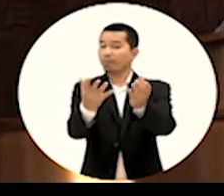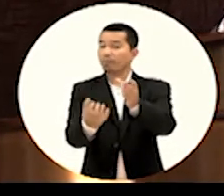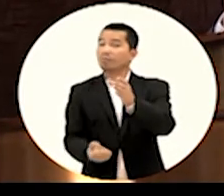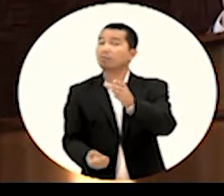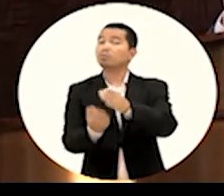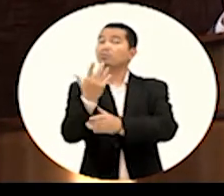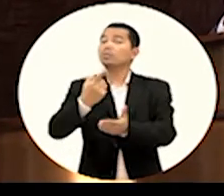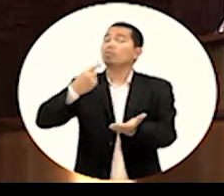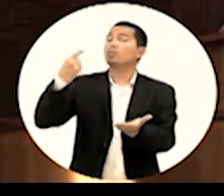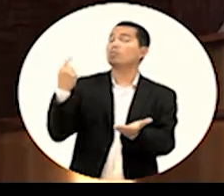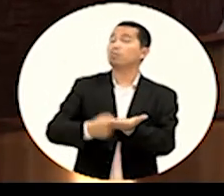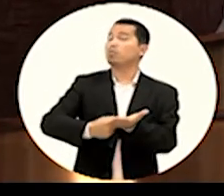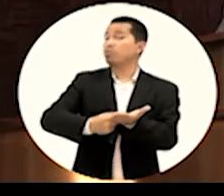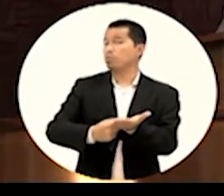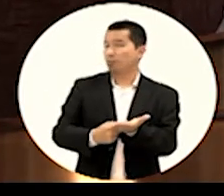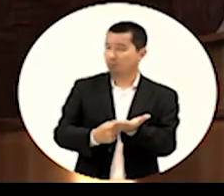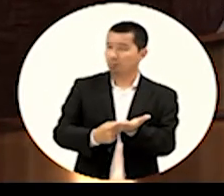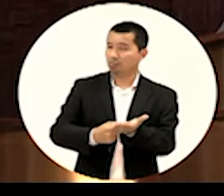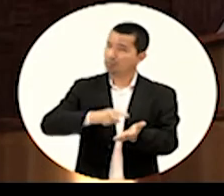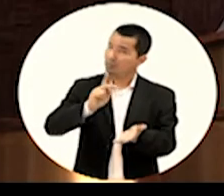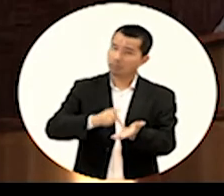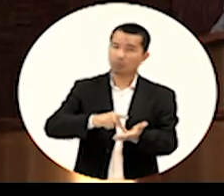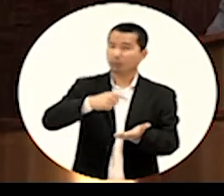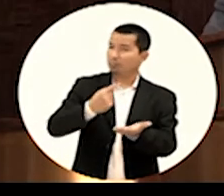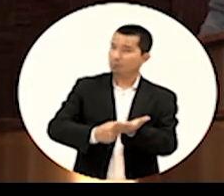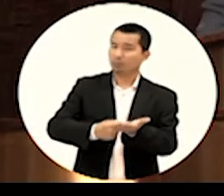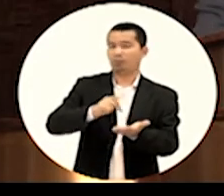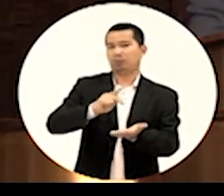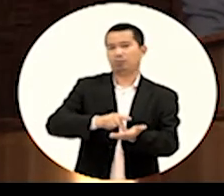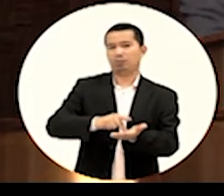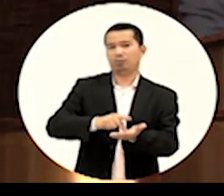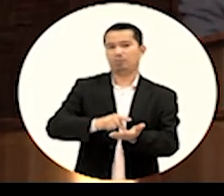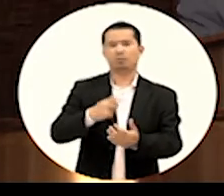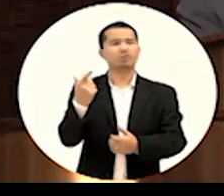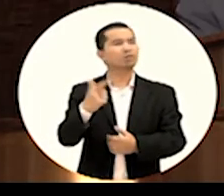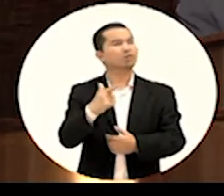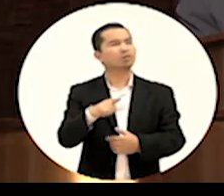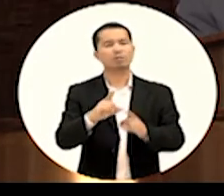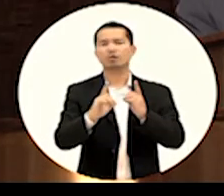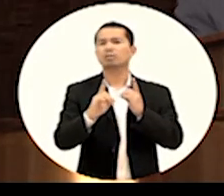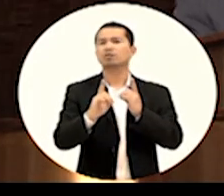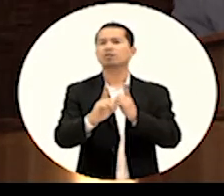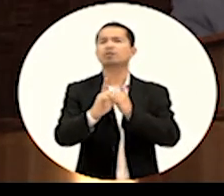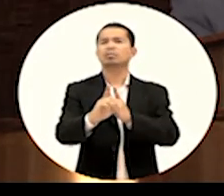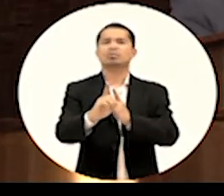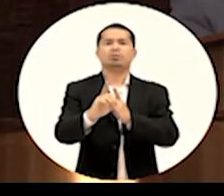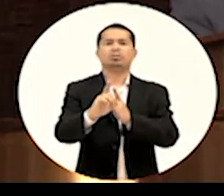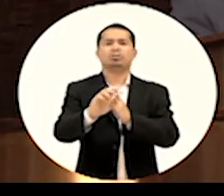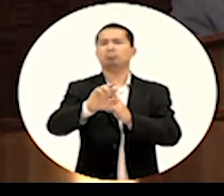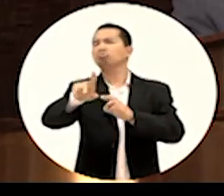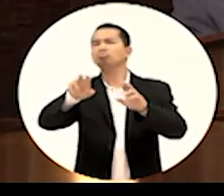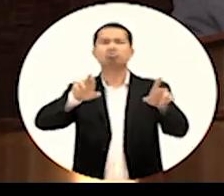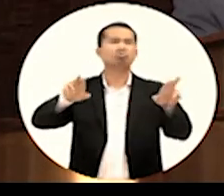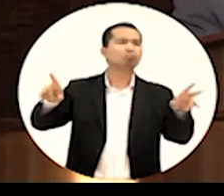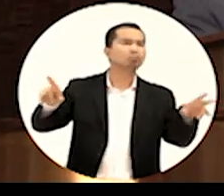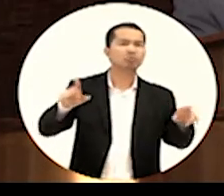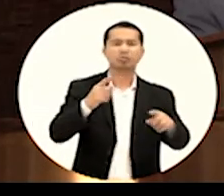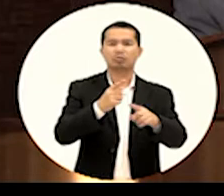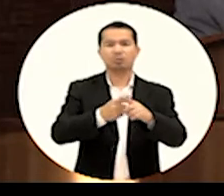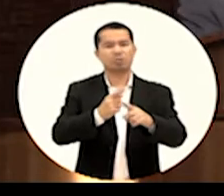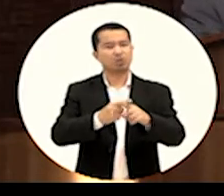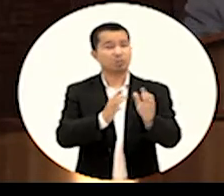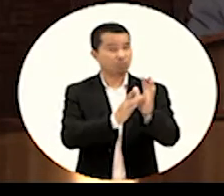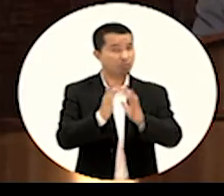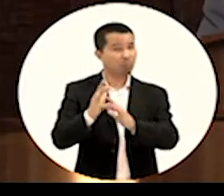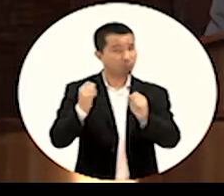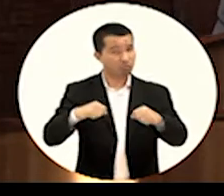gera compromisso. Não há discipulado onde Jesus é o nosso